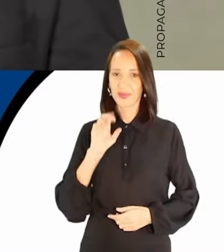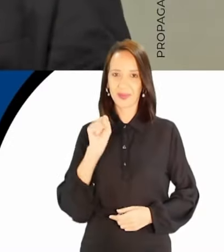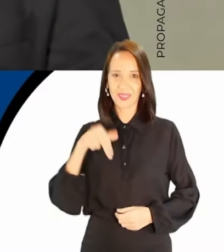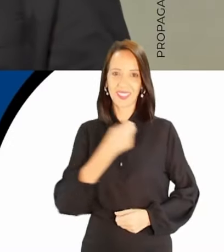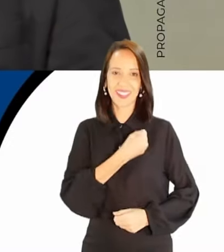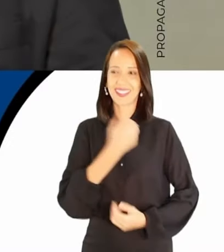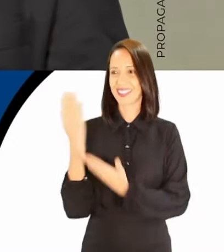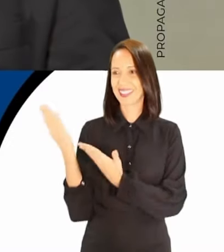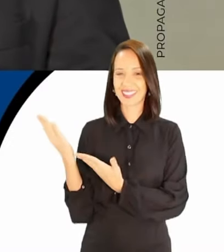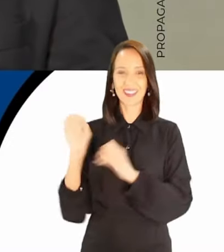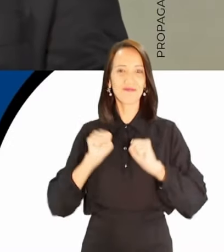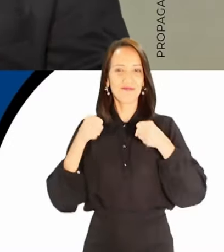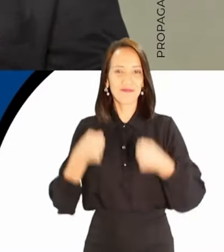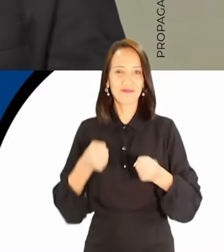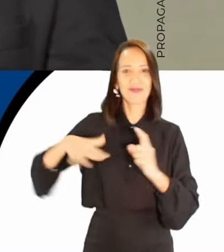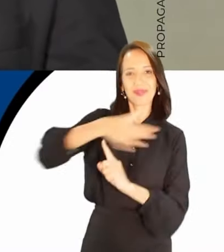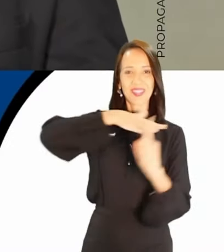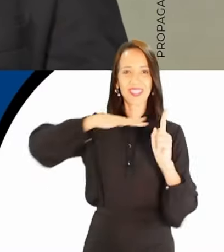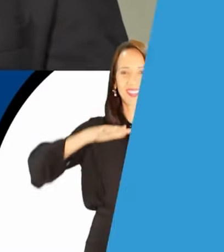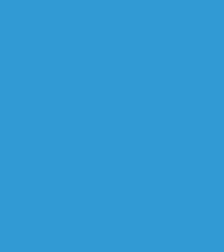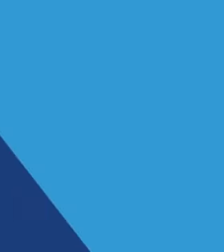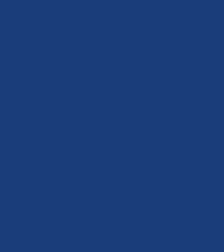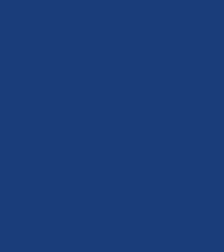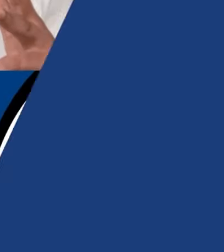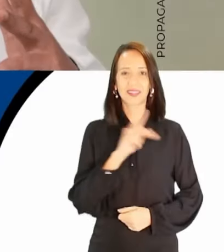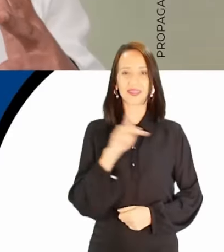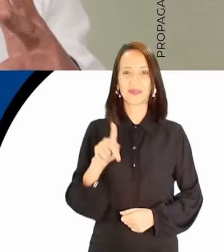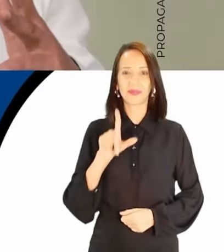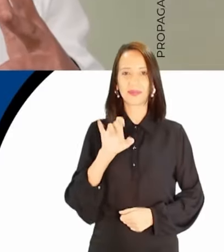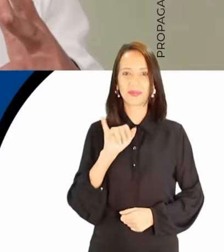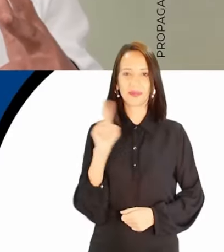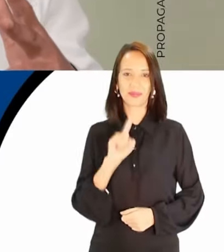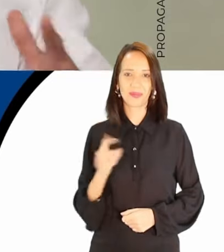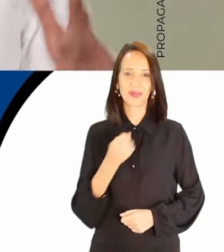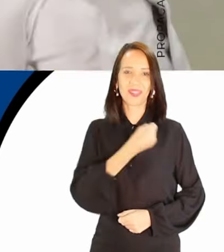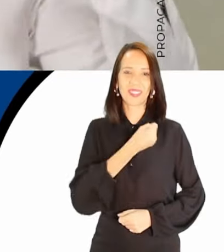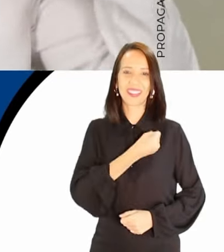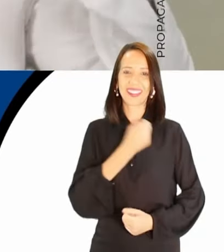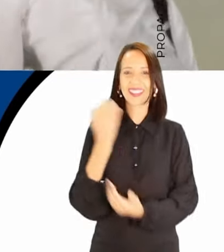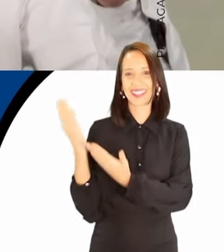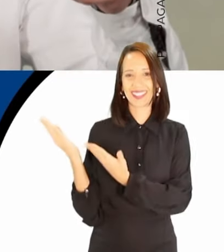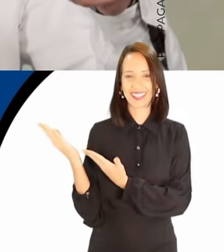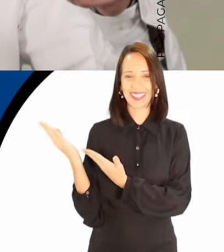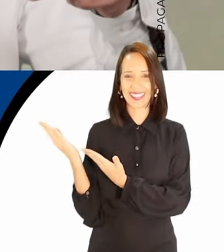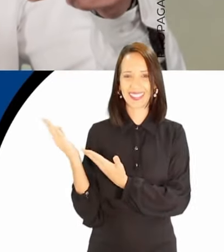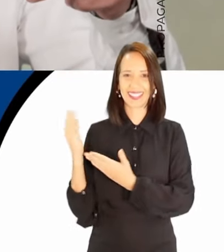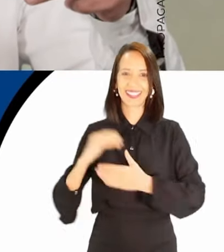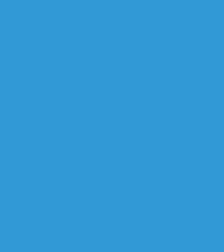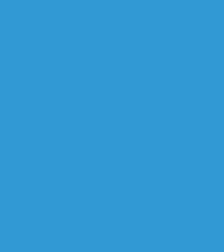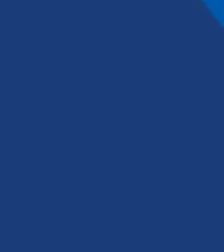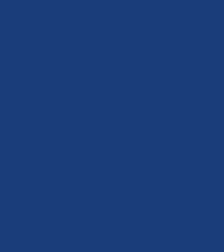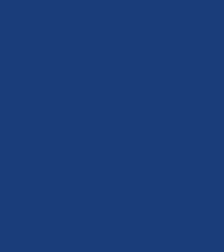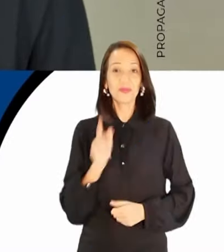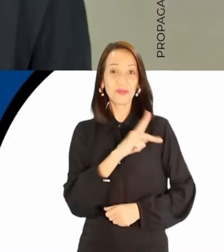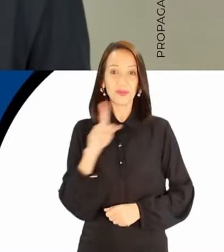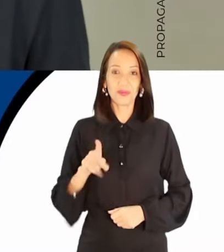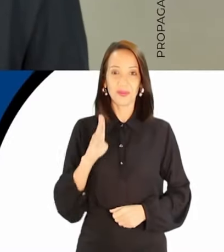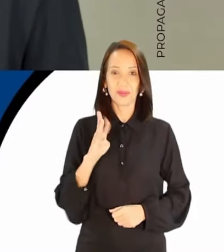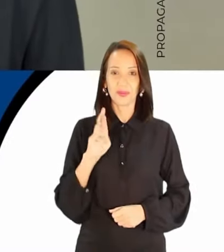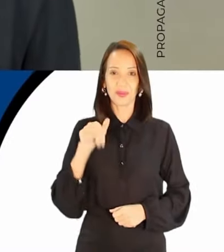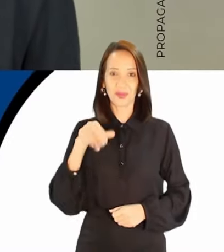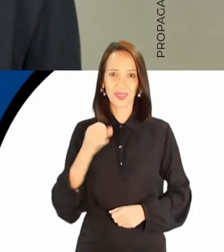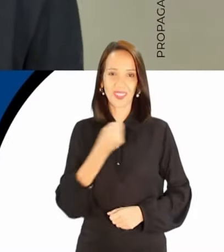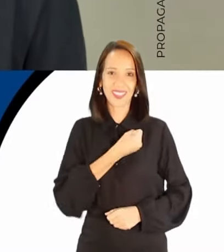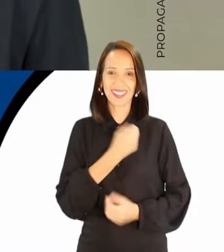Anderson Cruz, 12, 340. Em defesa do meio ambiente. Professor Leísa Silva Rosa, 12, 113. Professor